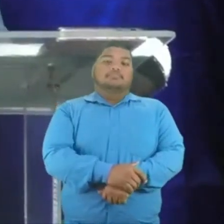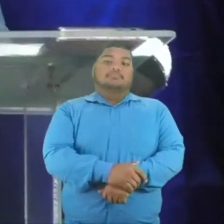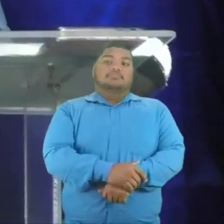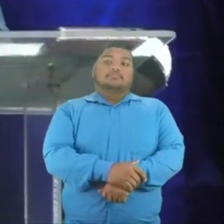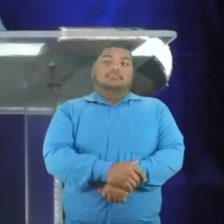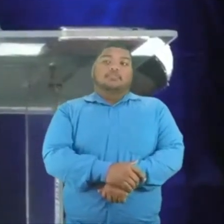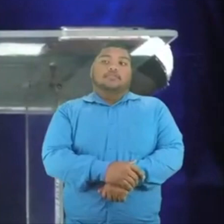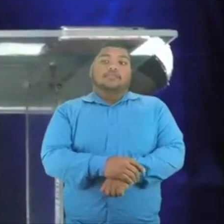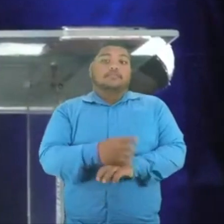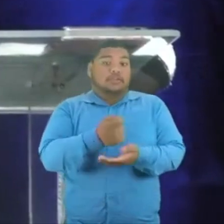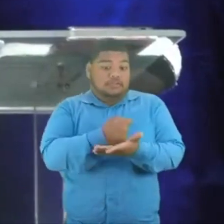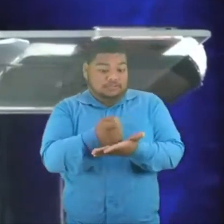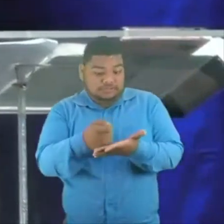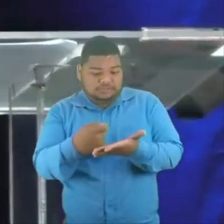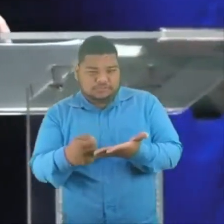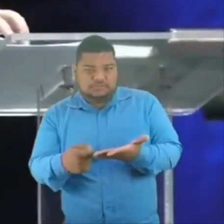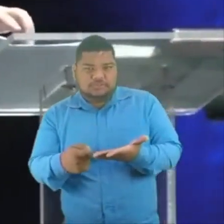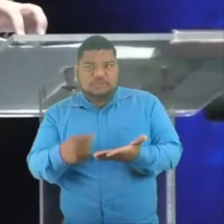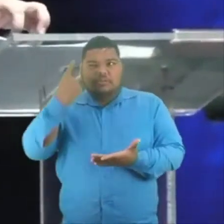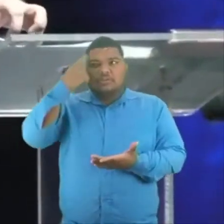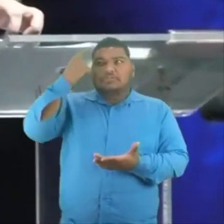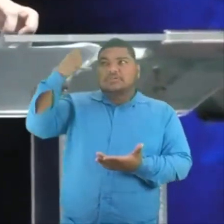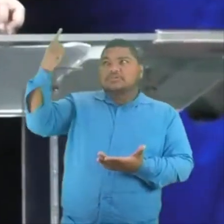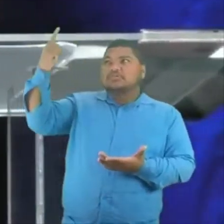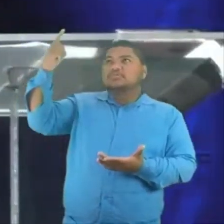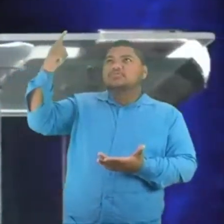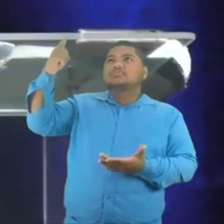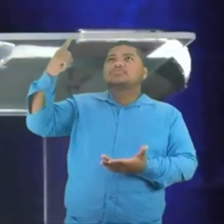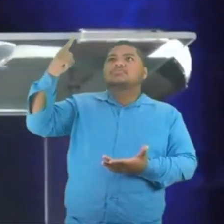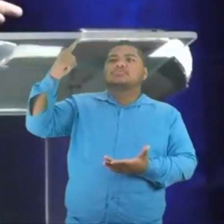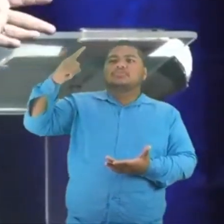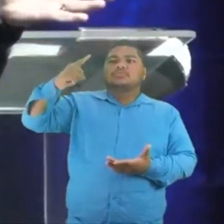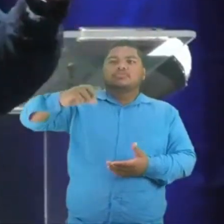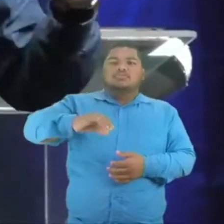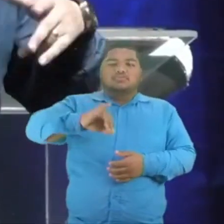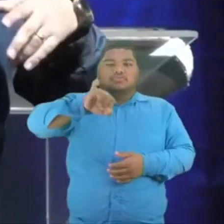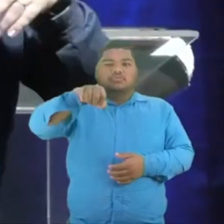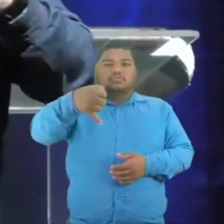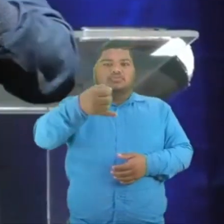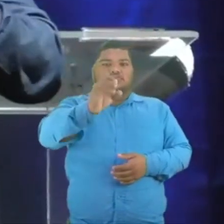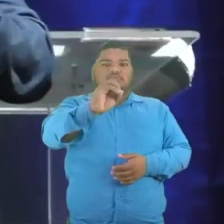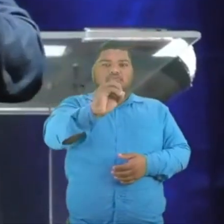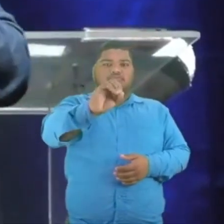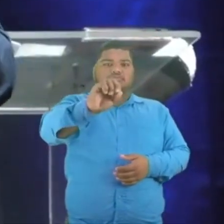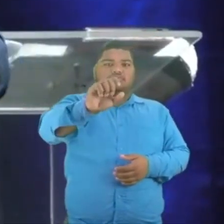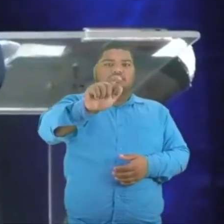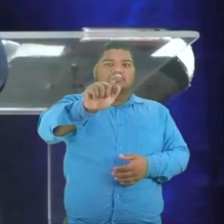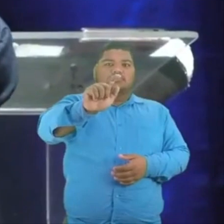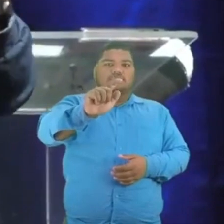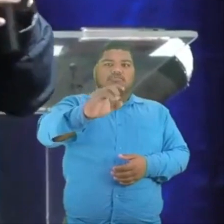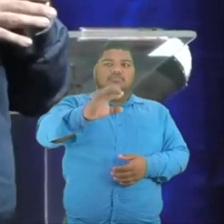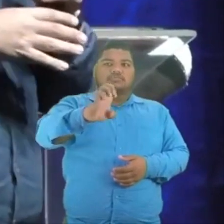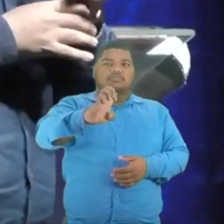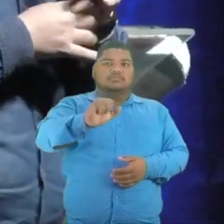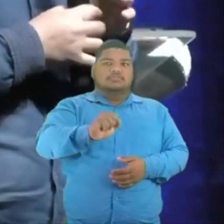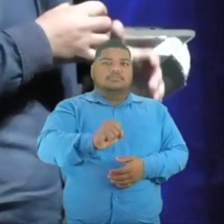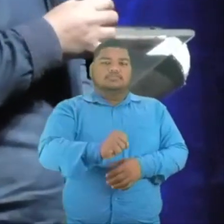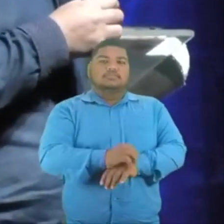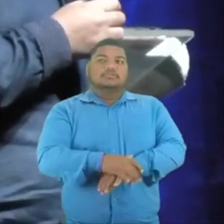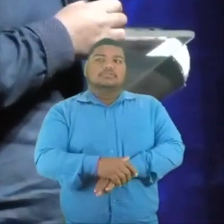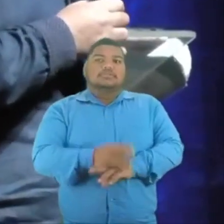Quando eu estava escrevendo isso aqui, eu lembrei de José. Aí José, né, foi preso, 17 anos, aí ficou lá na